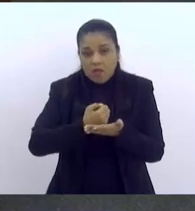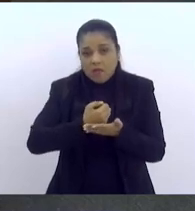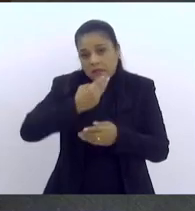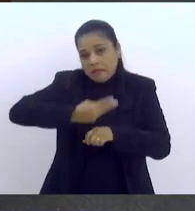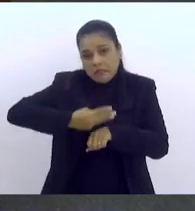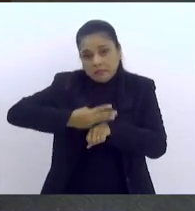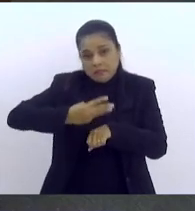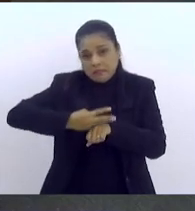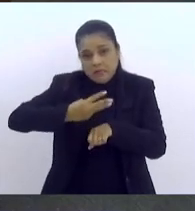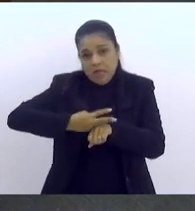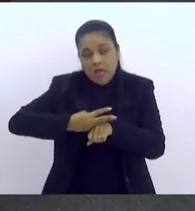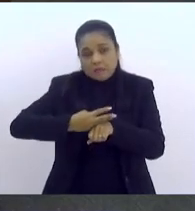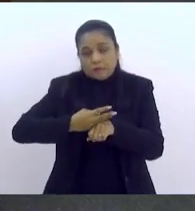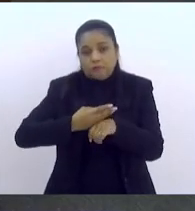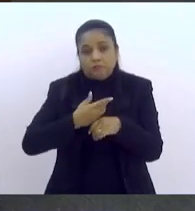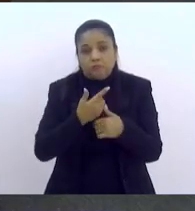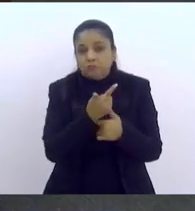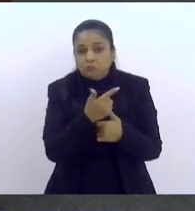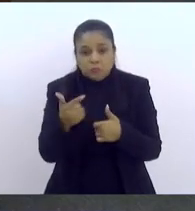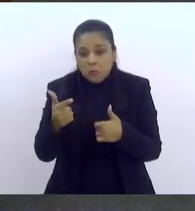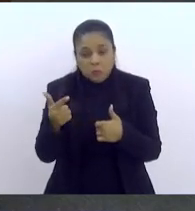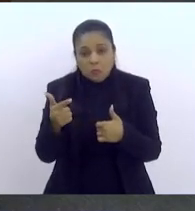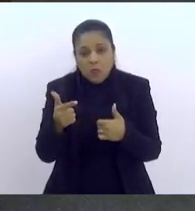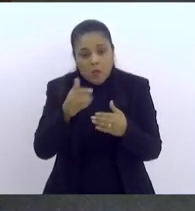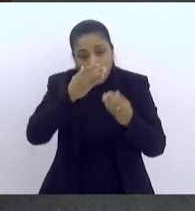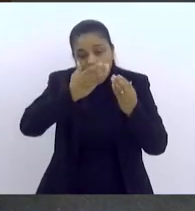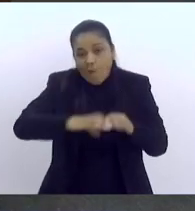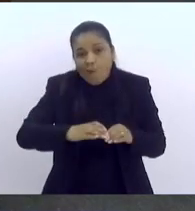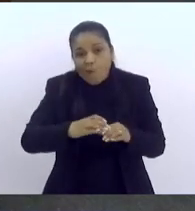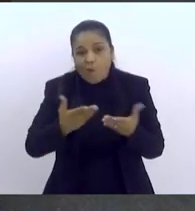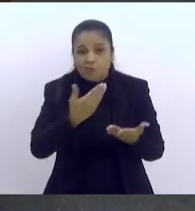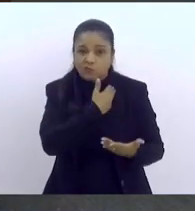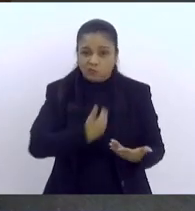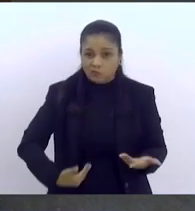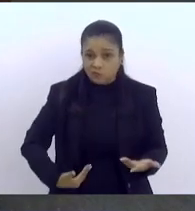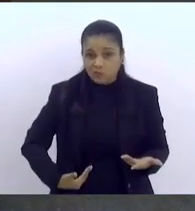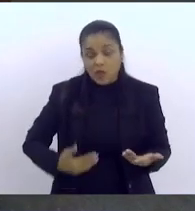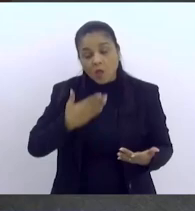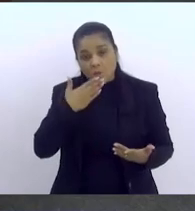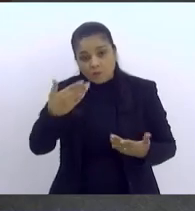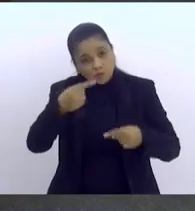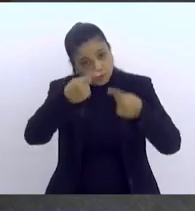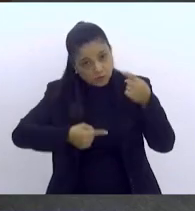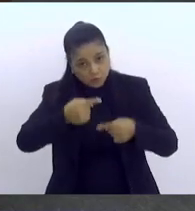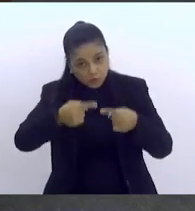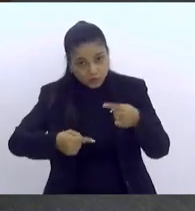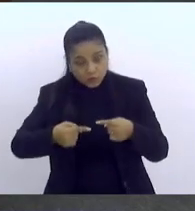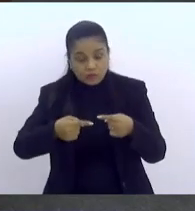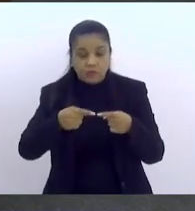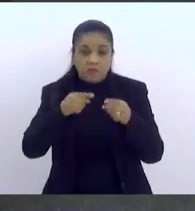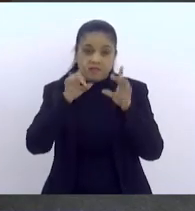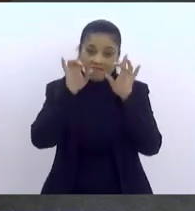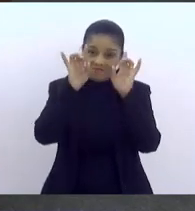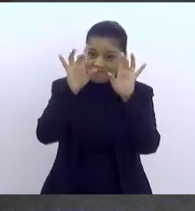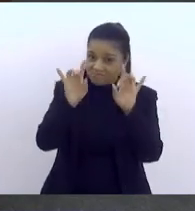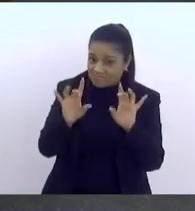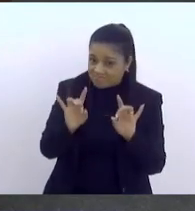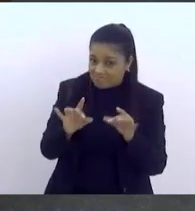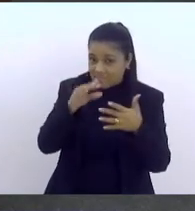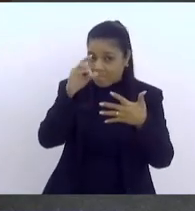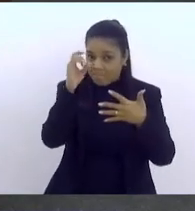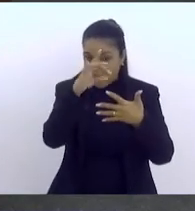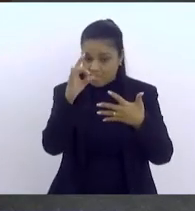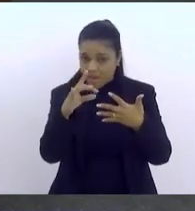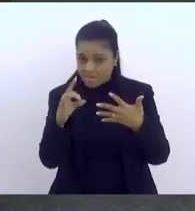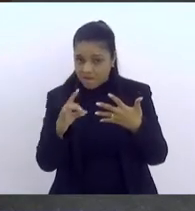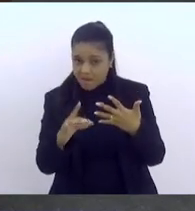público. Então, eu pedi para discutir, porque nesse caso específico, acho que pela falta de oportunidade